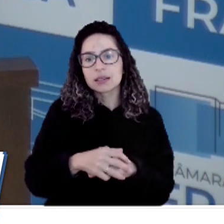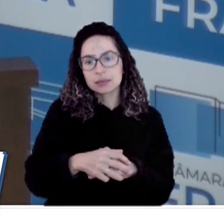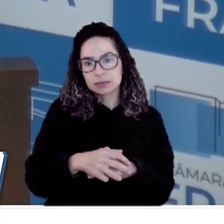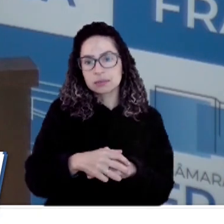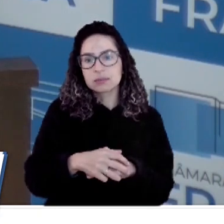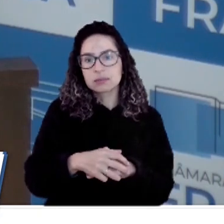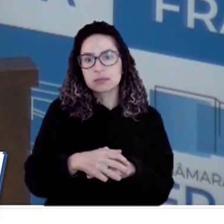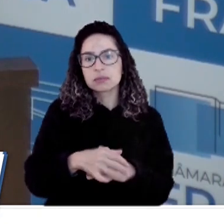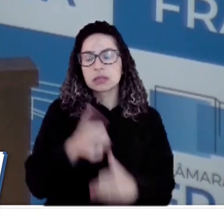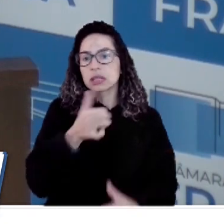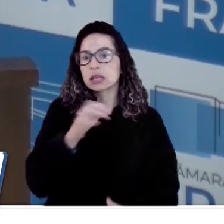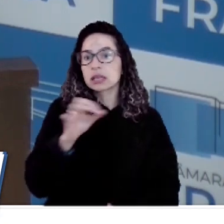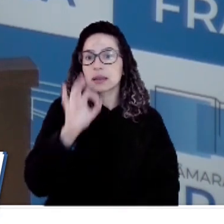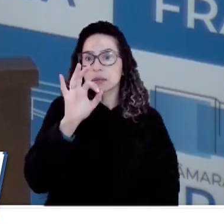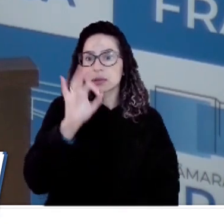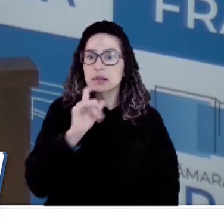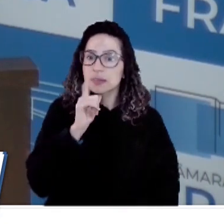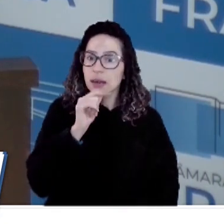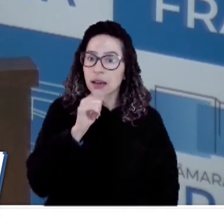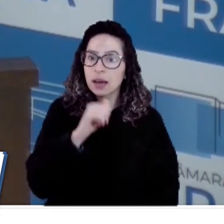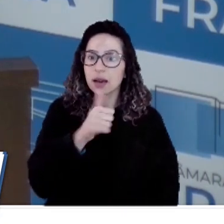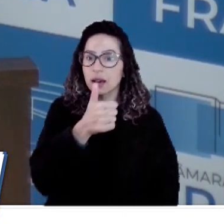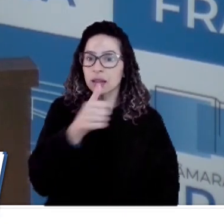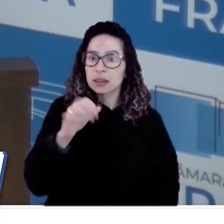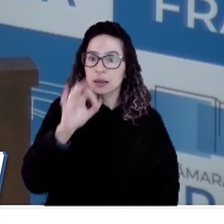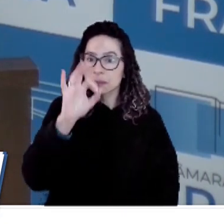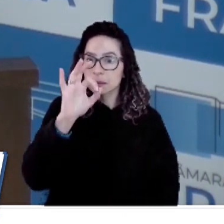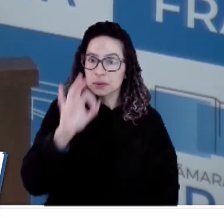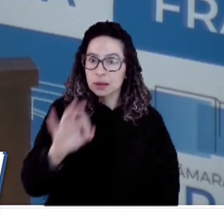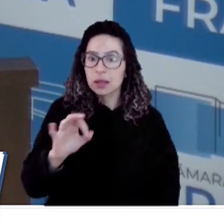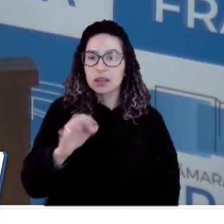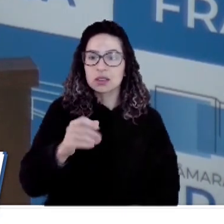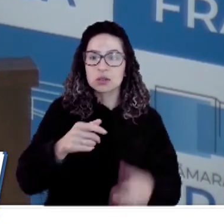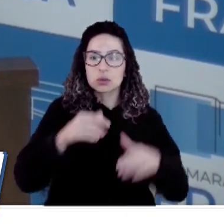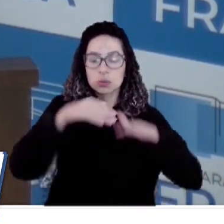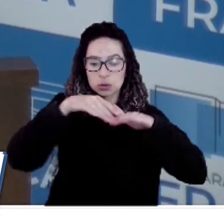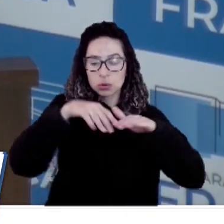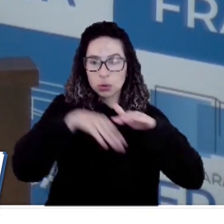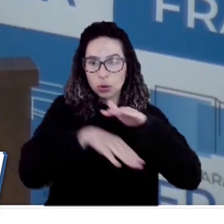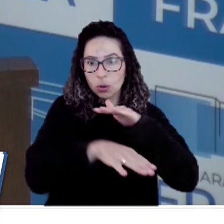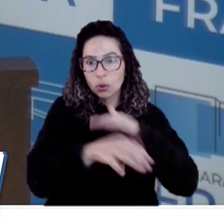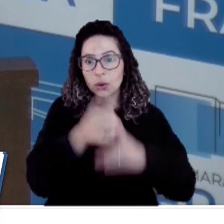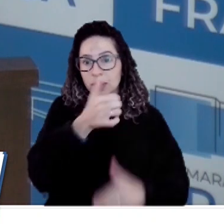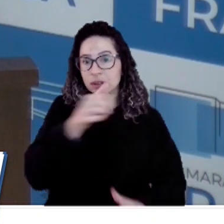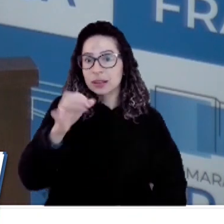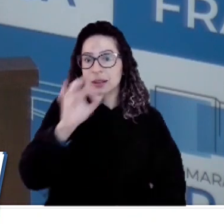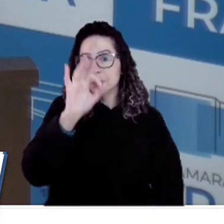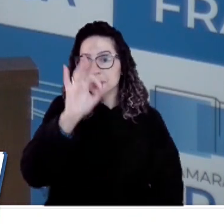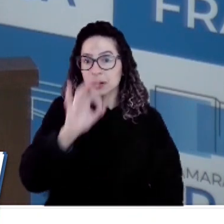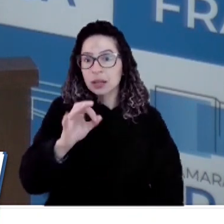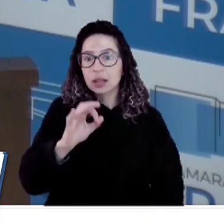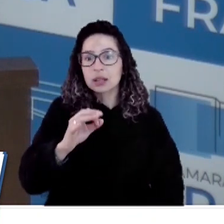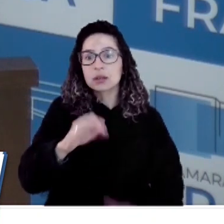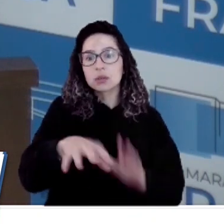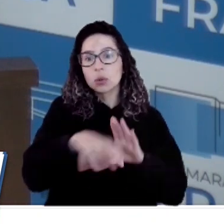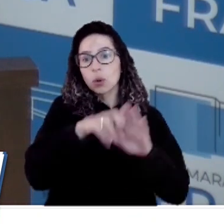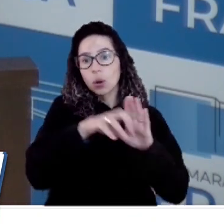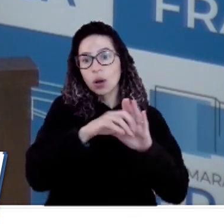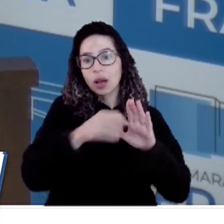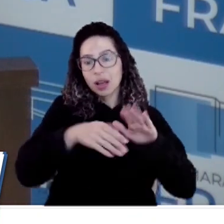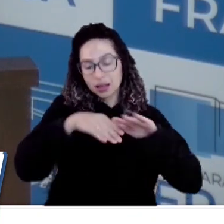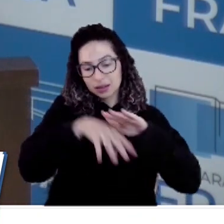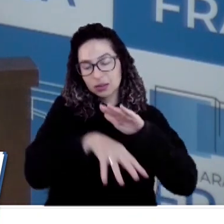100% de água, 100% de esgoto e 100% de coleta de esgoto numa cidade